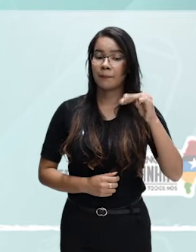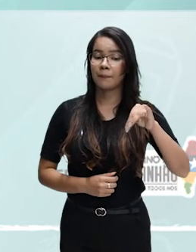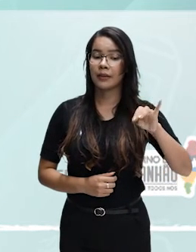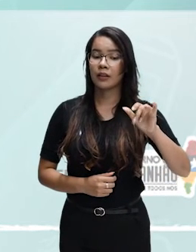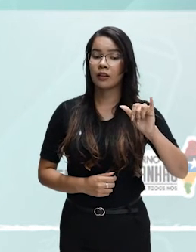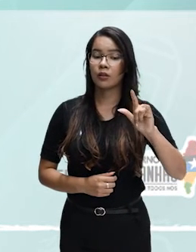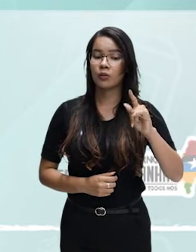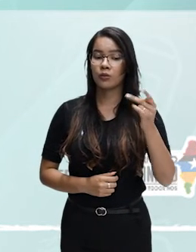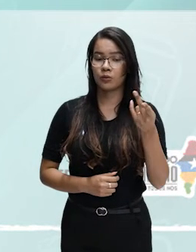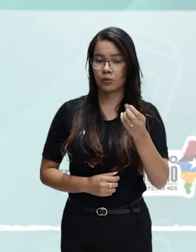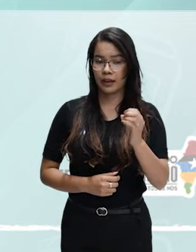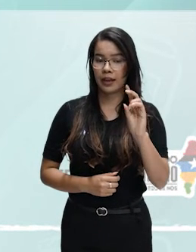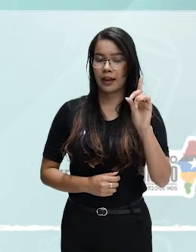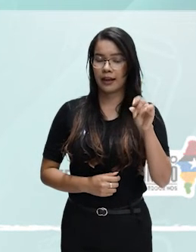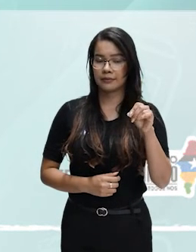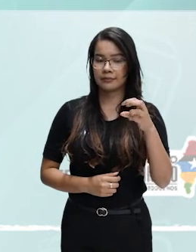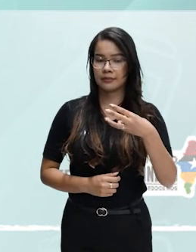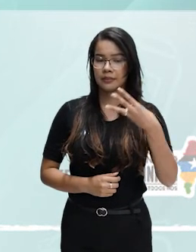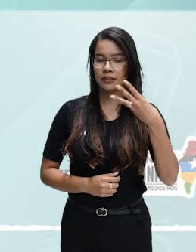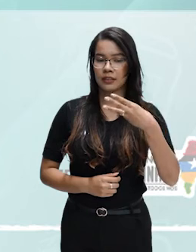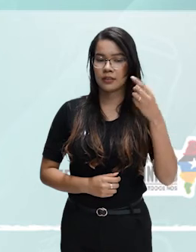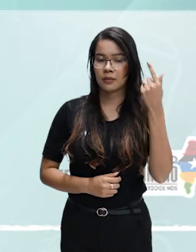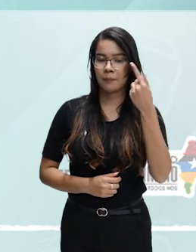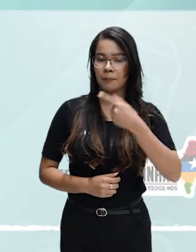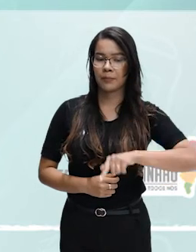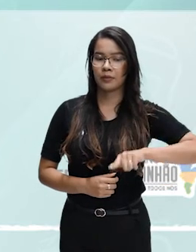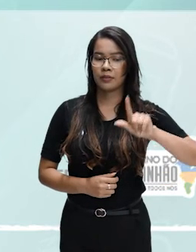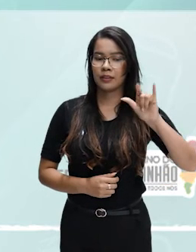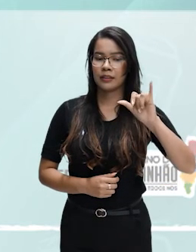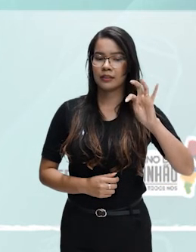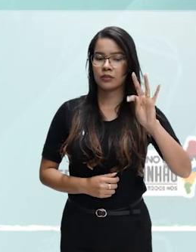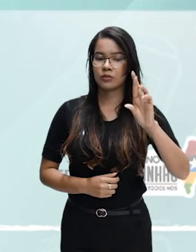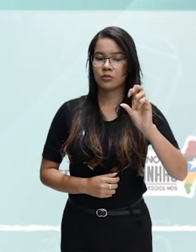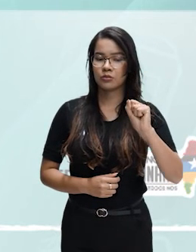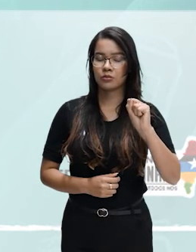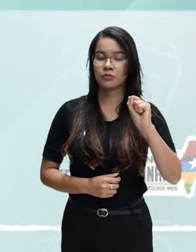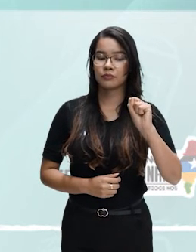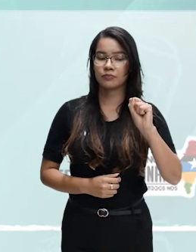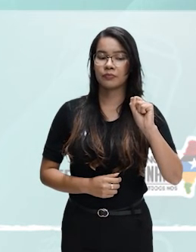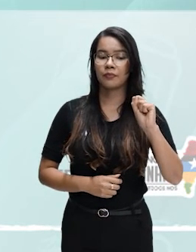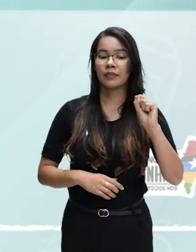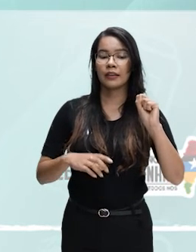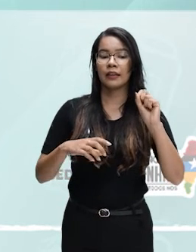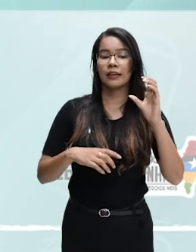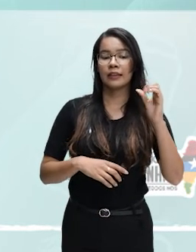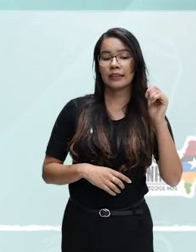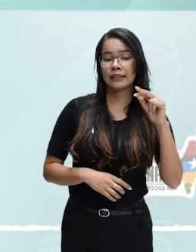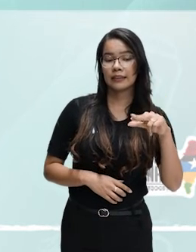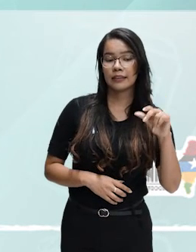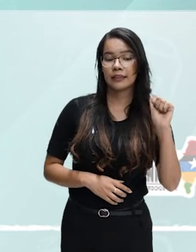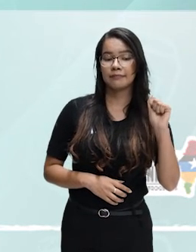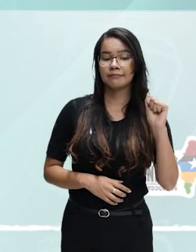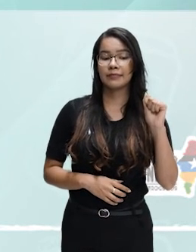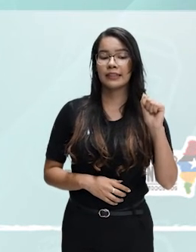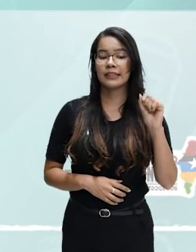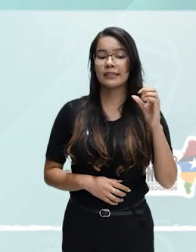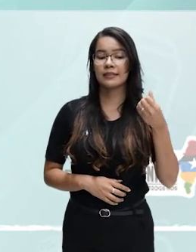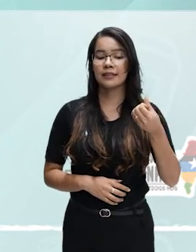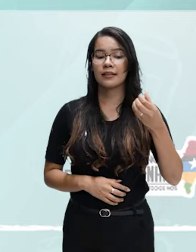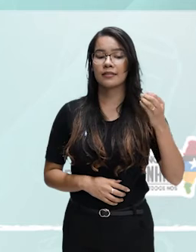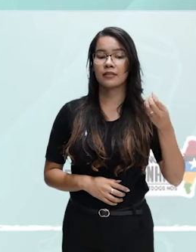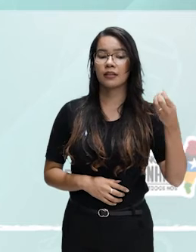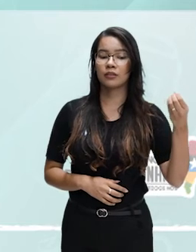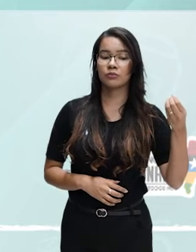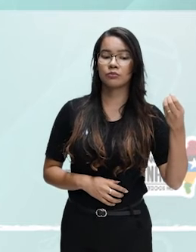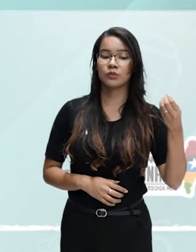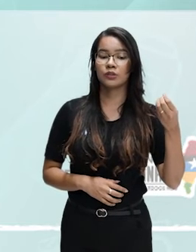de energia fóssil para produzir 1 litro. Cana gasta 1.600 quilocalorias. Já o milho